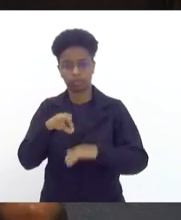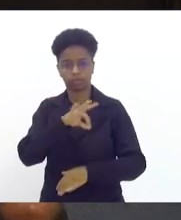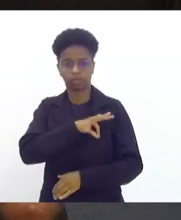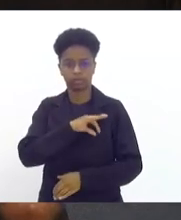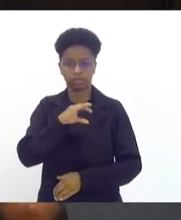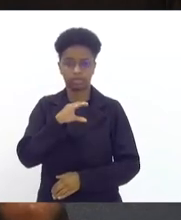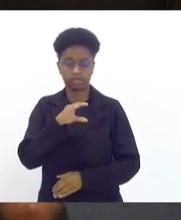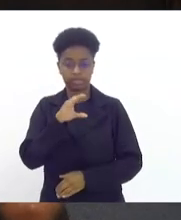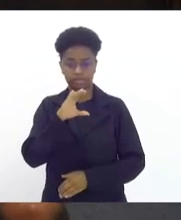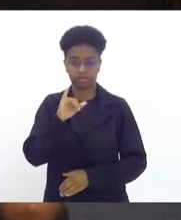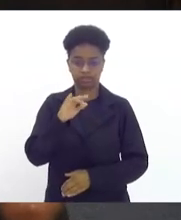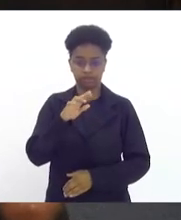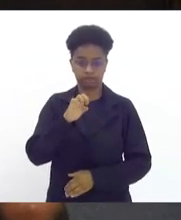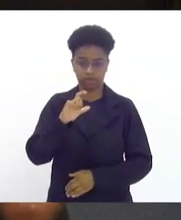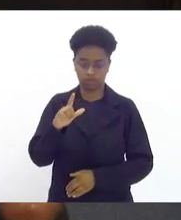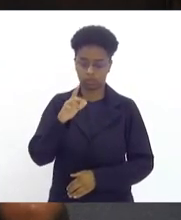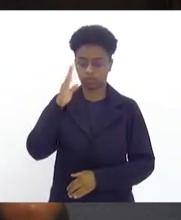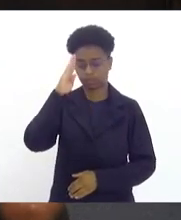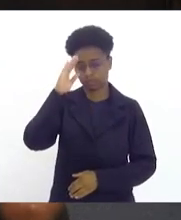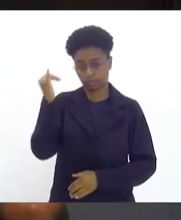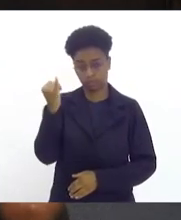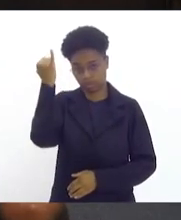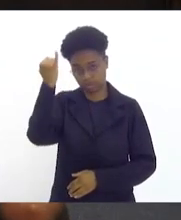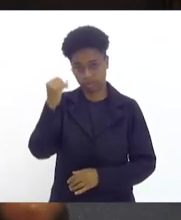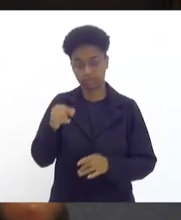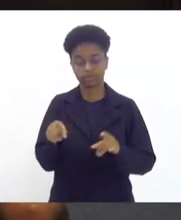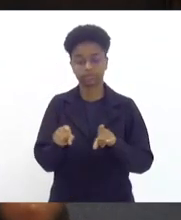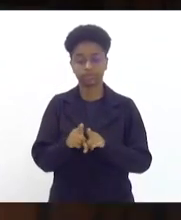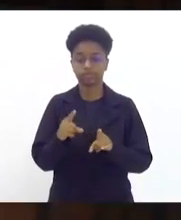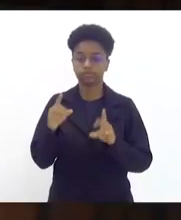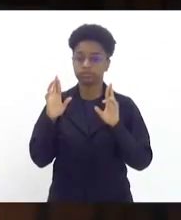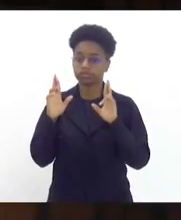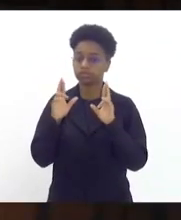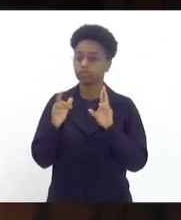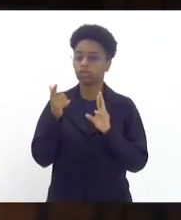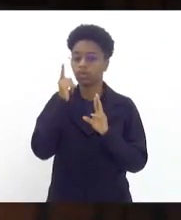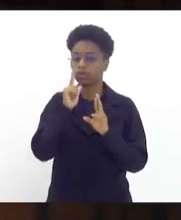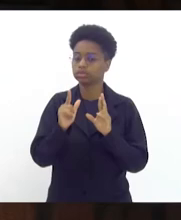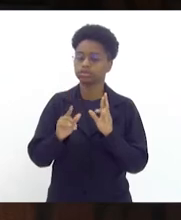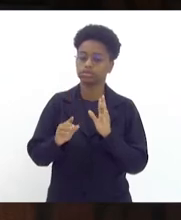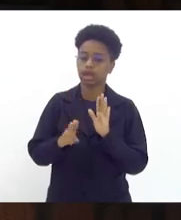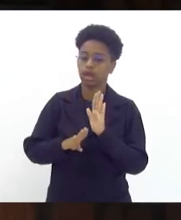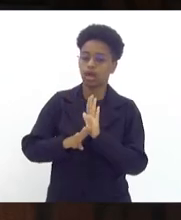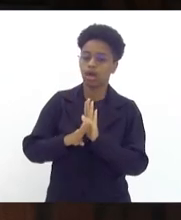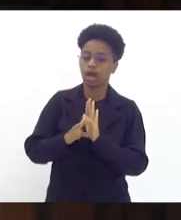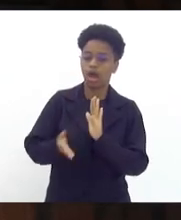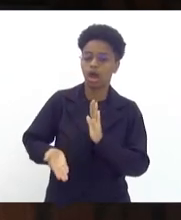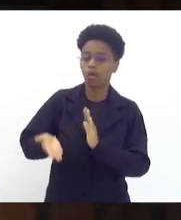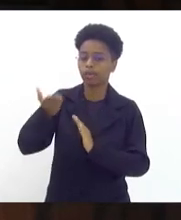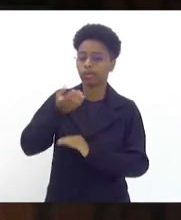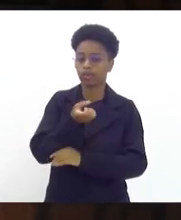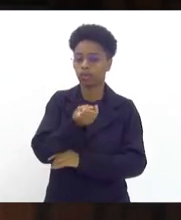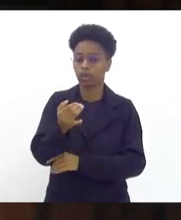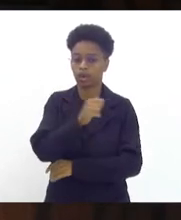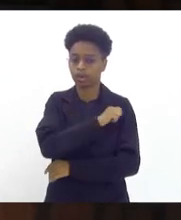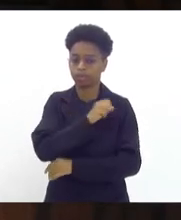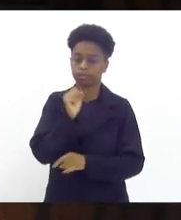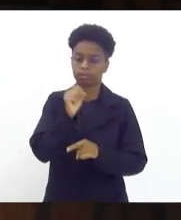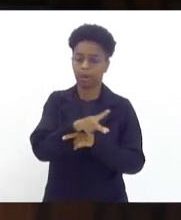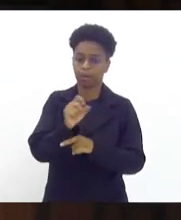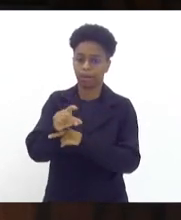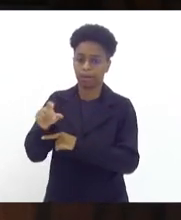polícia civil isso é muito importante nós esperamos que aumentem o número de alunos na academia de Polícia